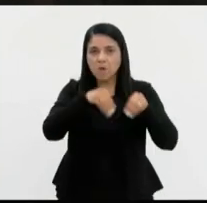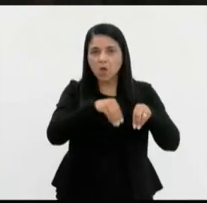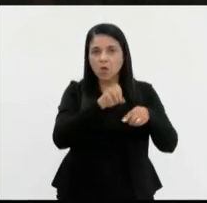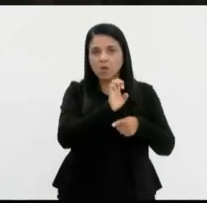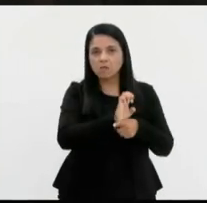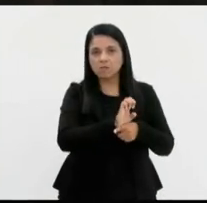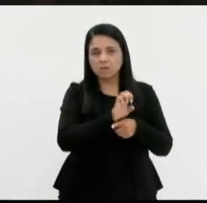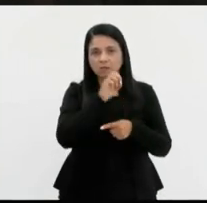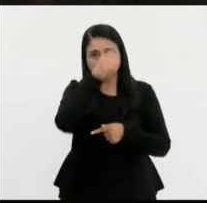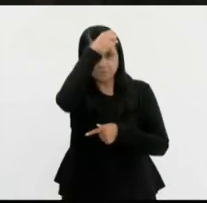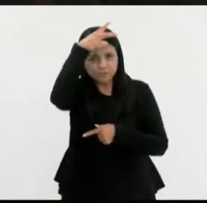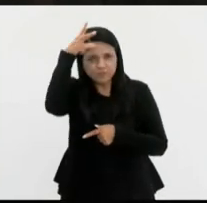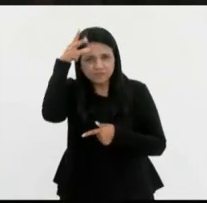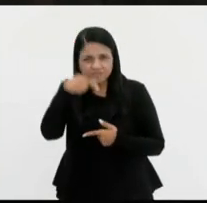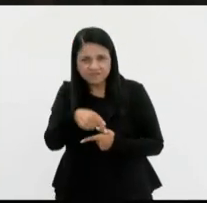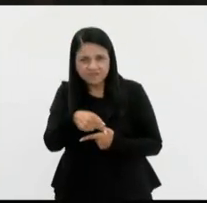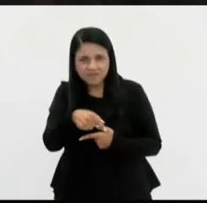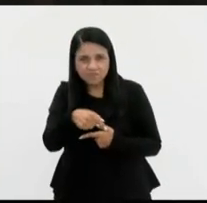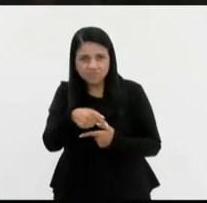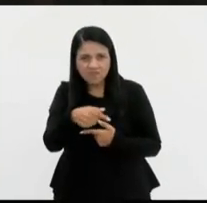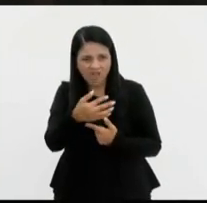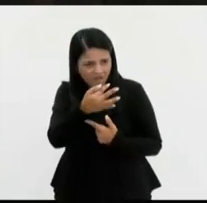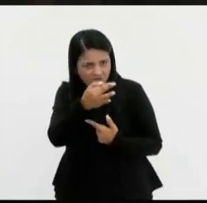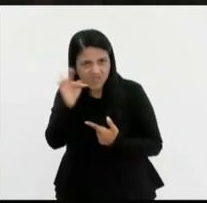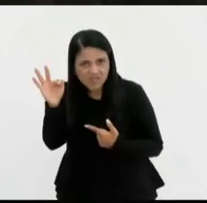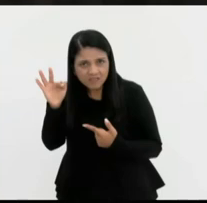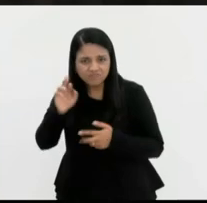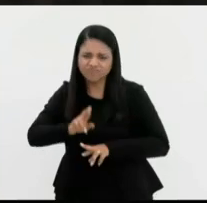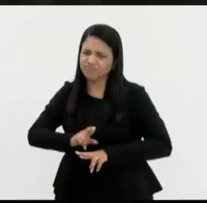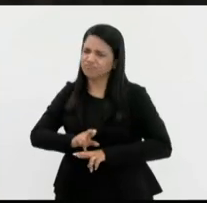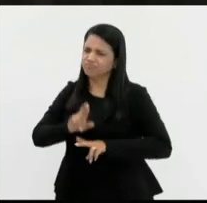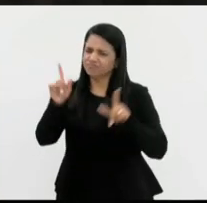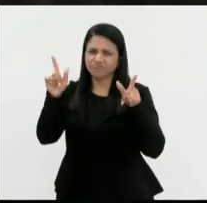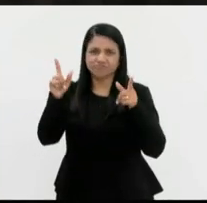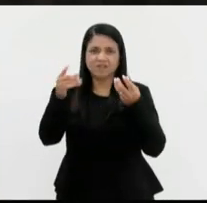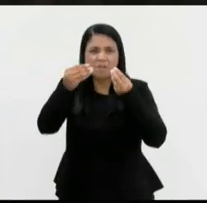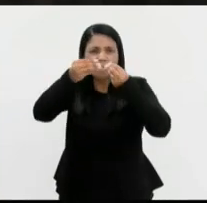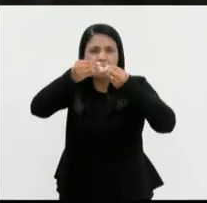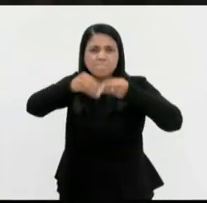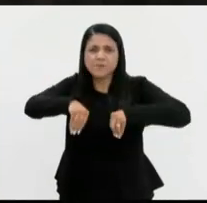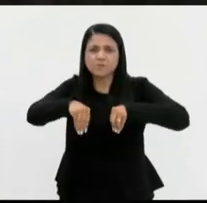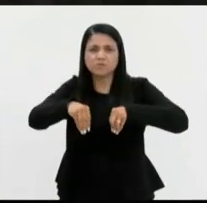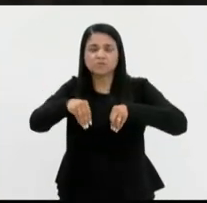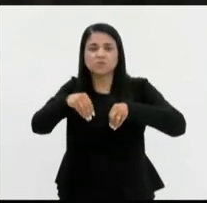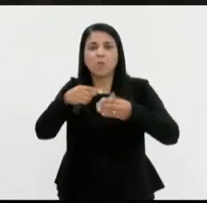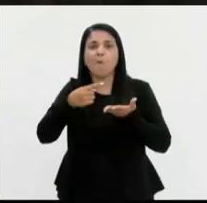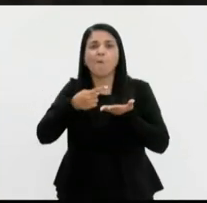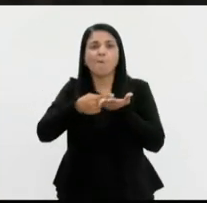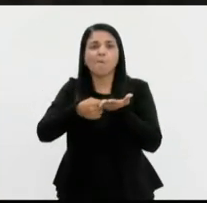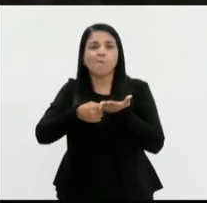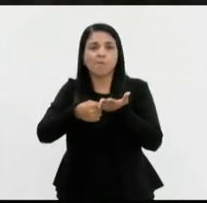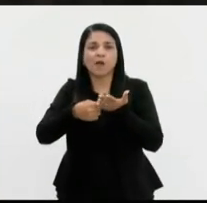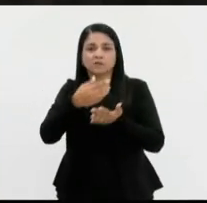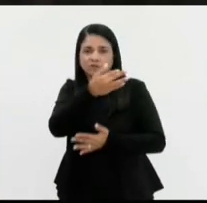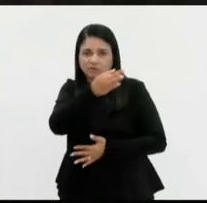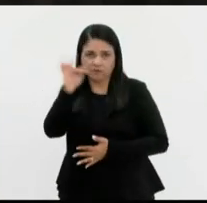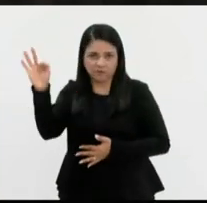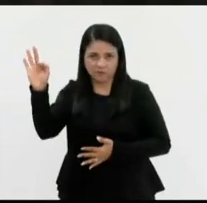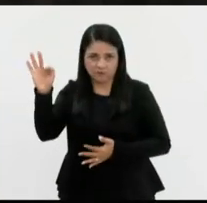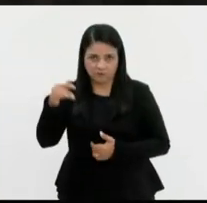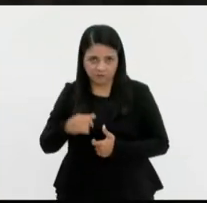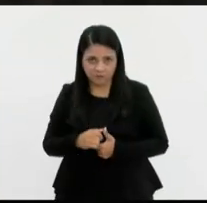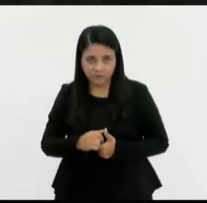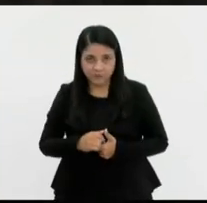municípios isto não é Federação isto rompe o pao federativo E